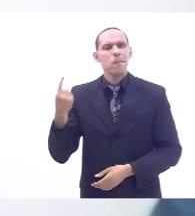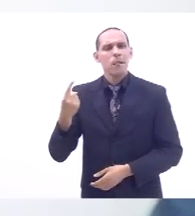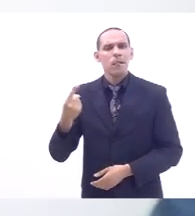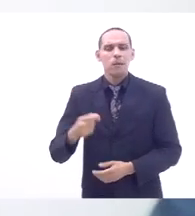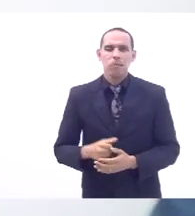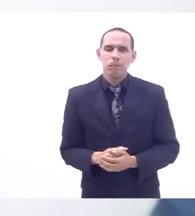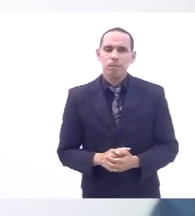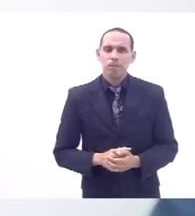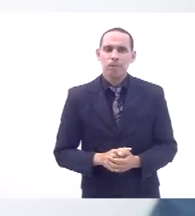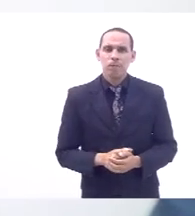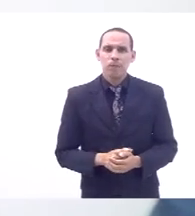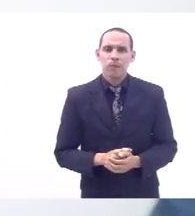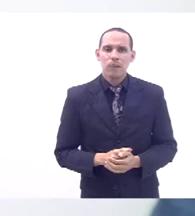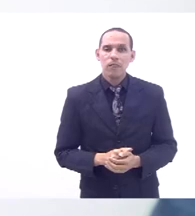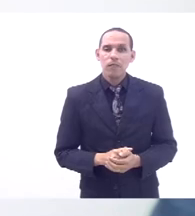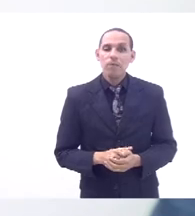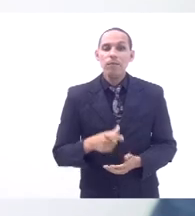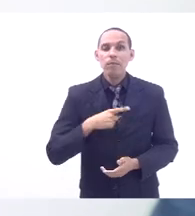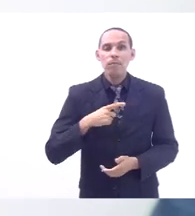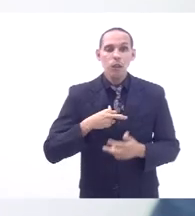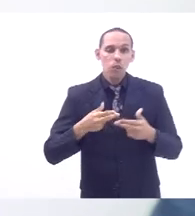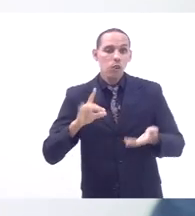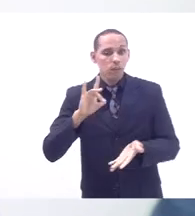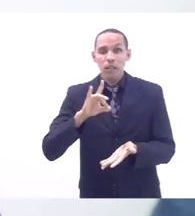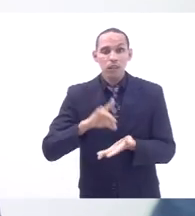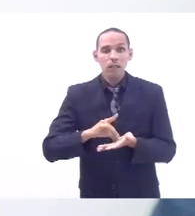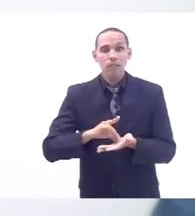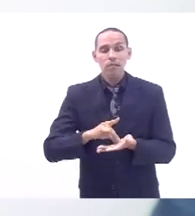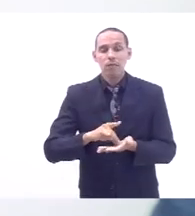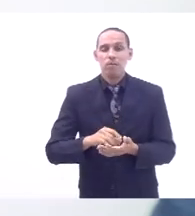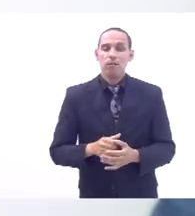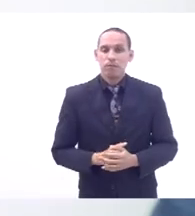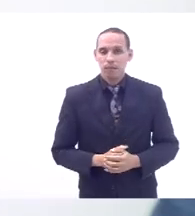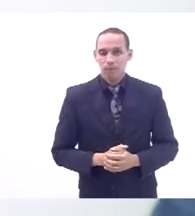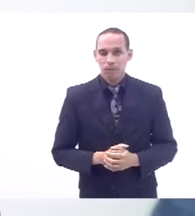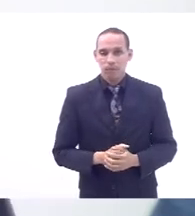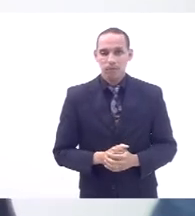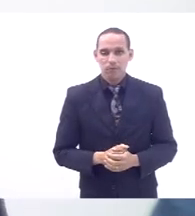nós somos os primeiros que temos as coisas verdadeiras nas mãos.